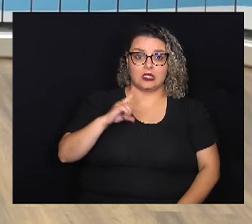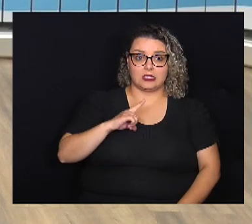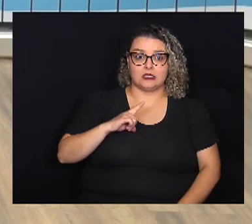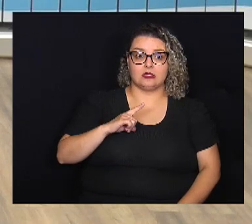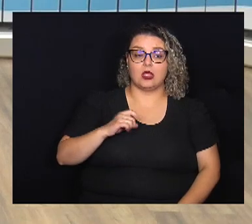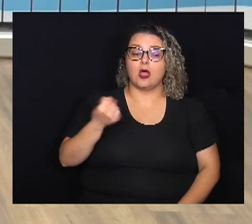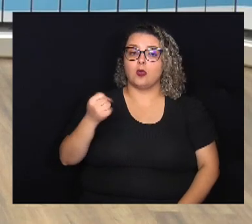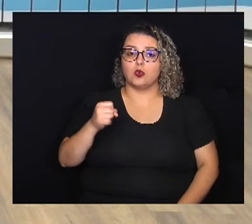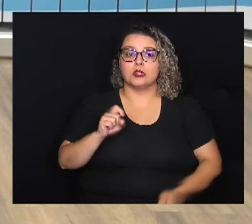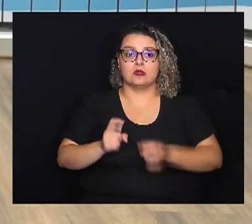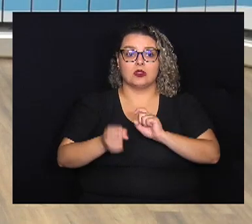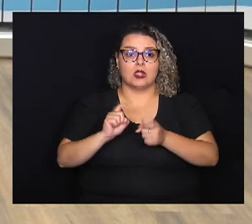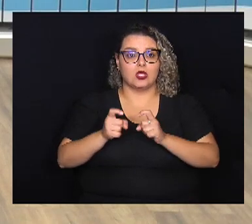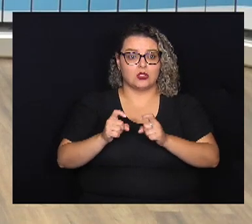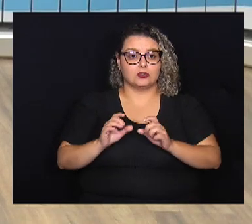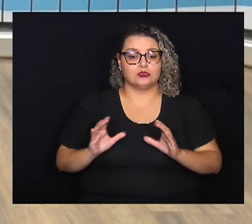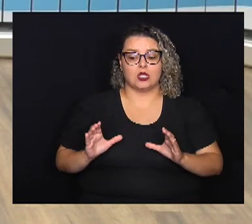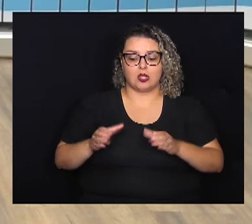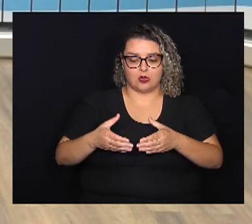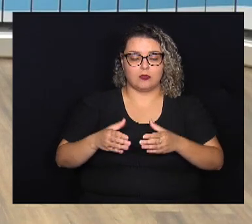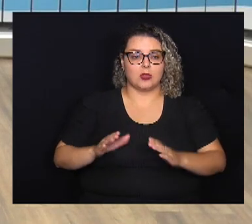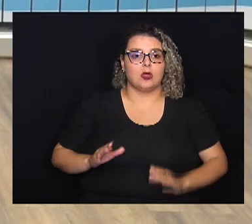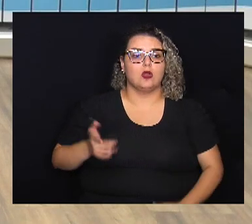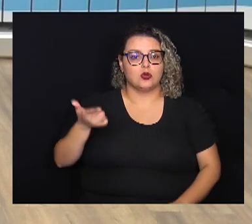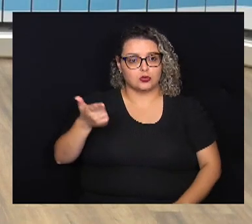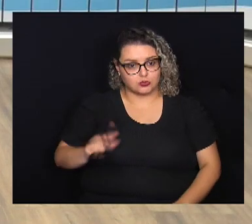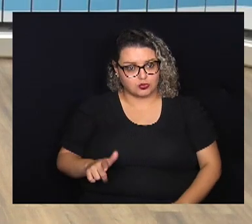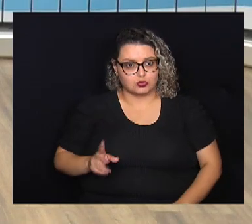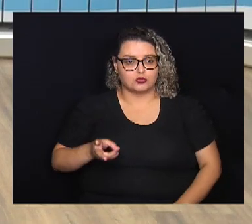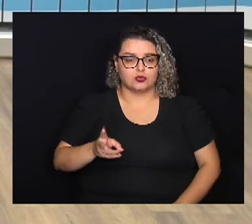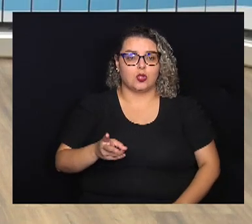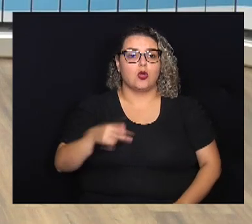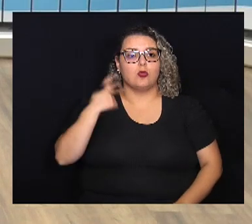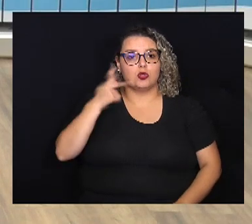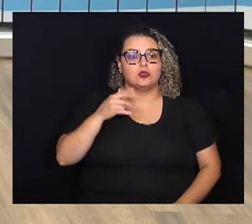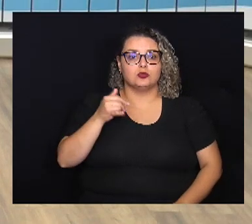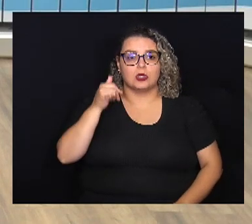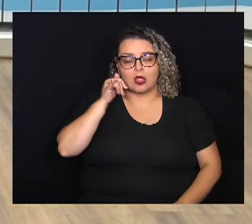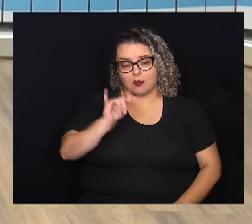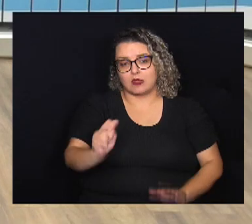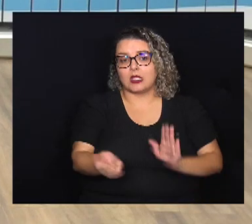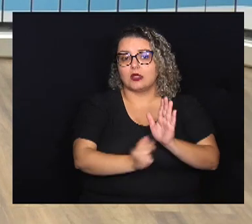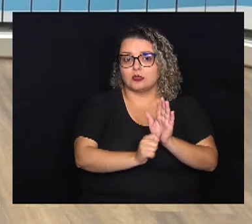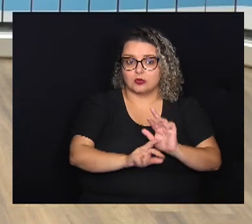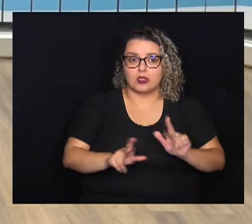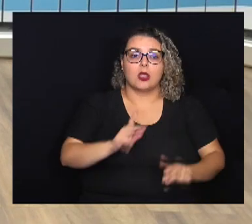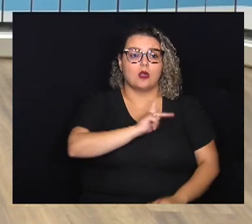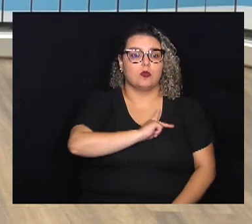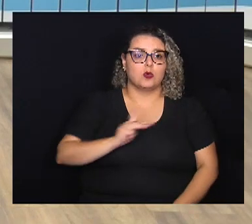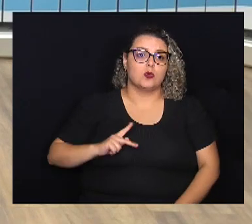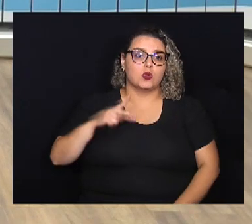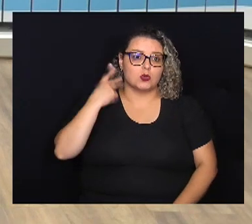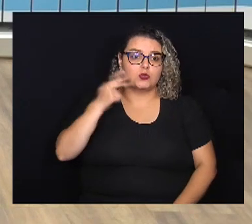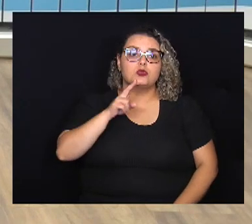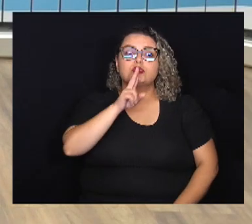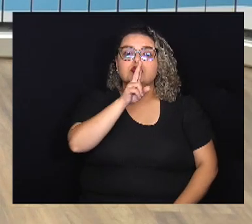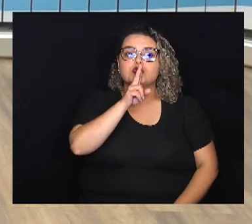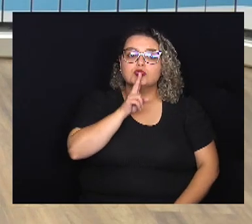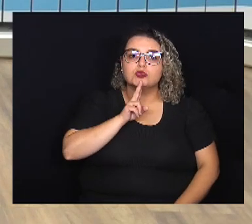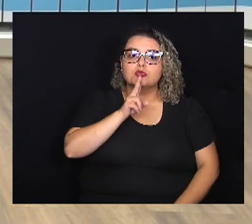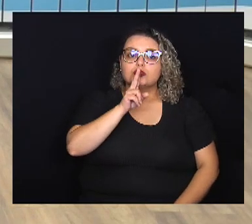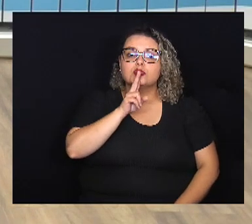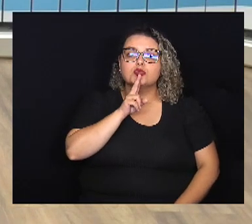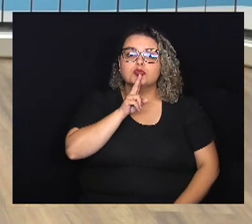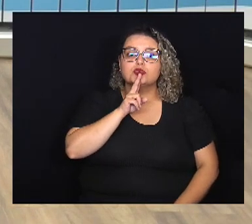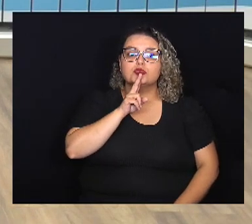oitava reunião da Comissão Permanente de Políticas de Prevenção às Drogas que é presidida pelo vereador Nelson